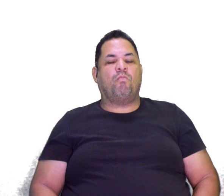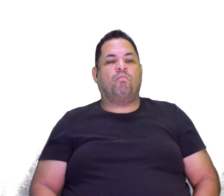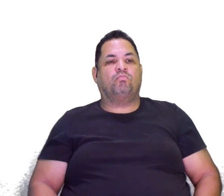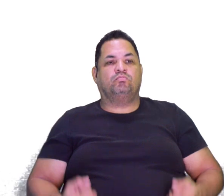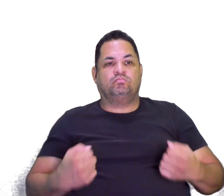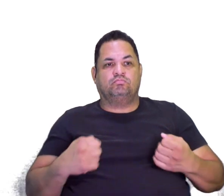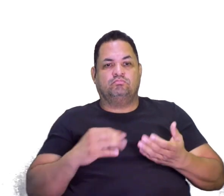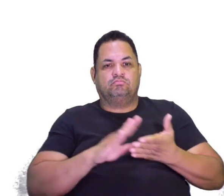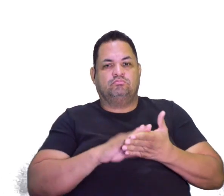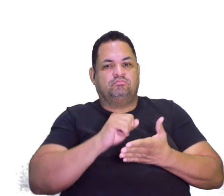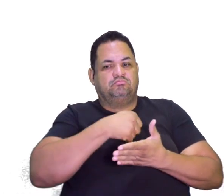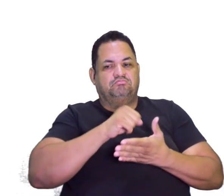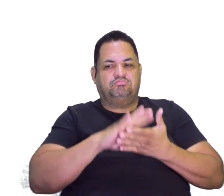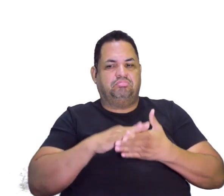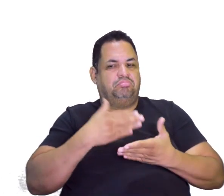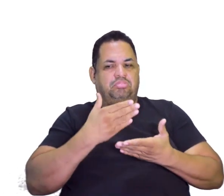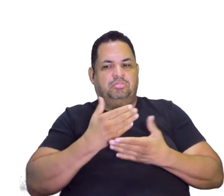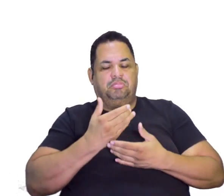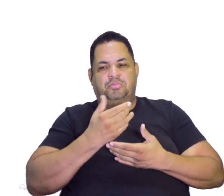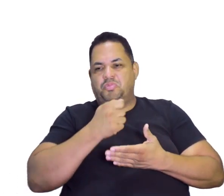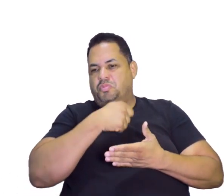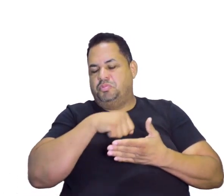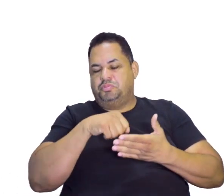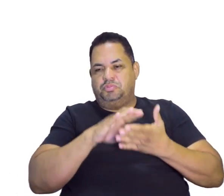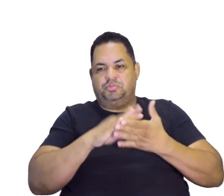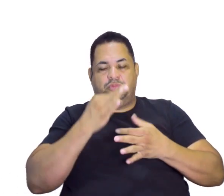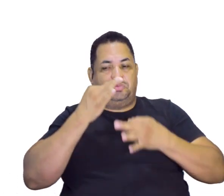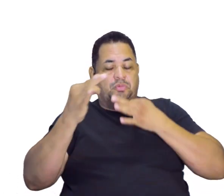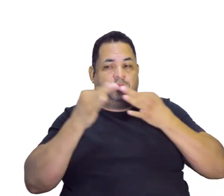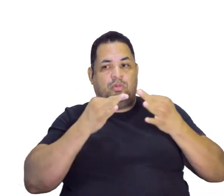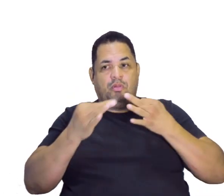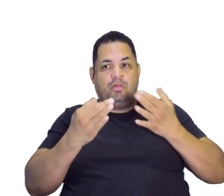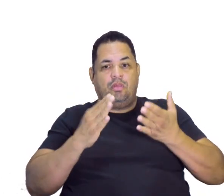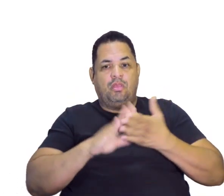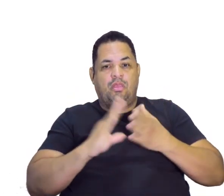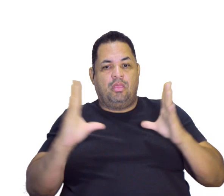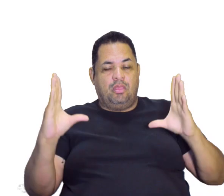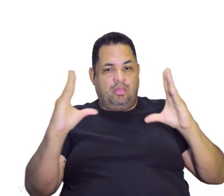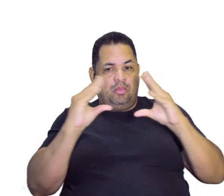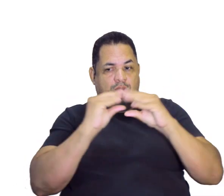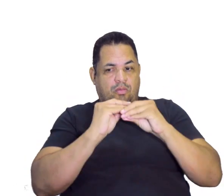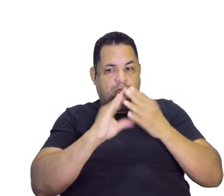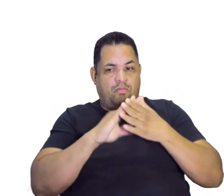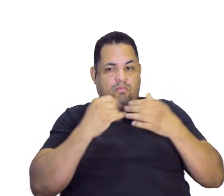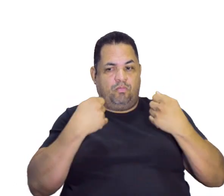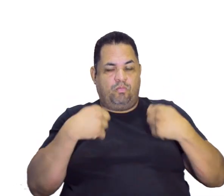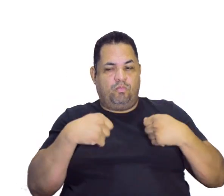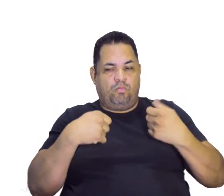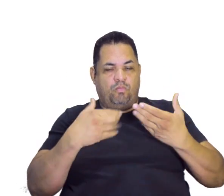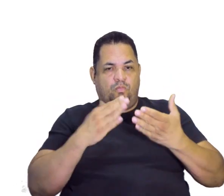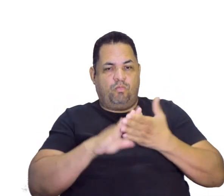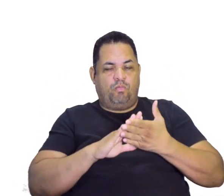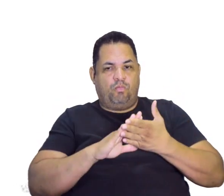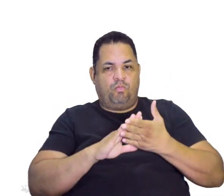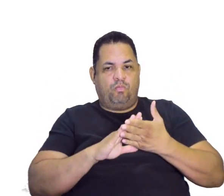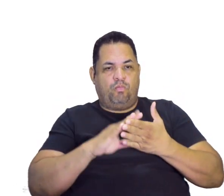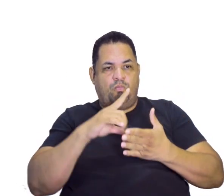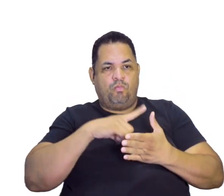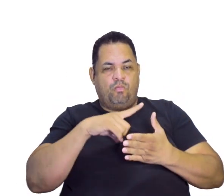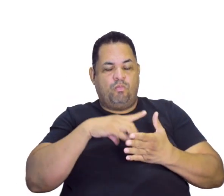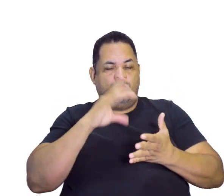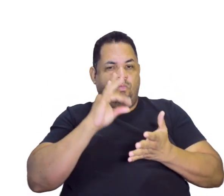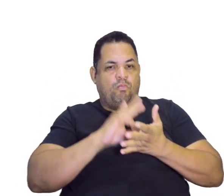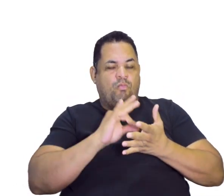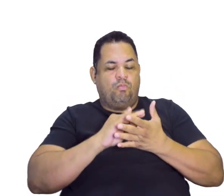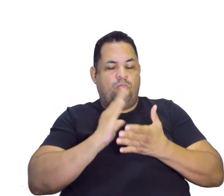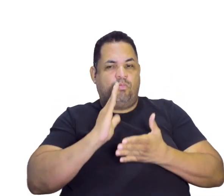você pode colocar mais da sua opinião, mas em síntese, né? Você passando por essas